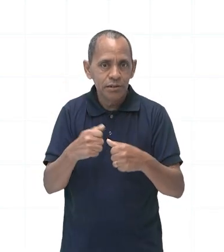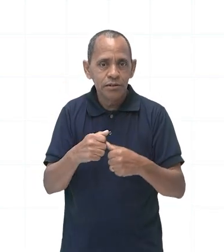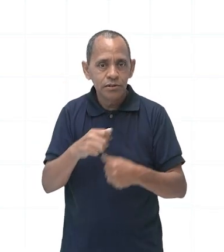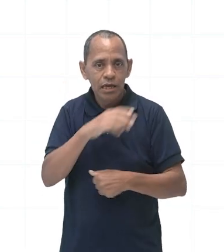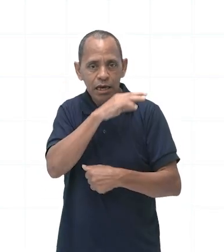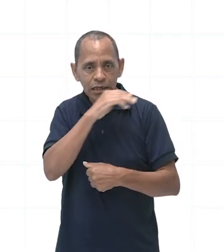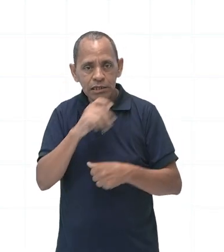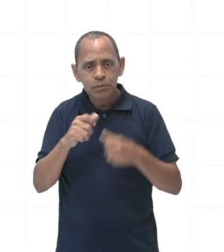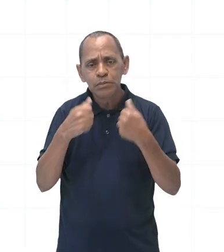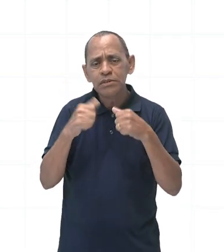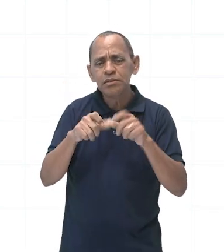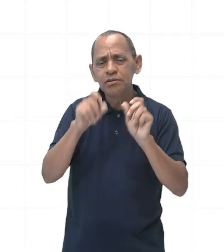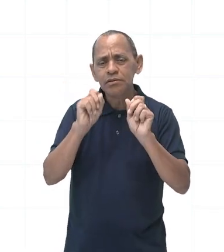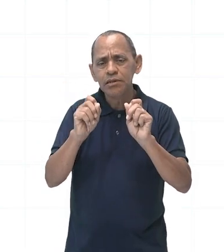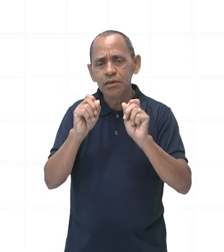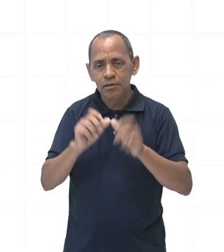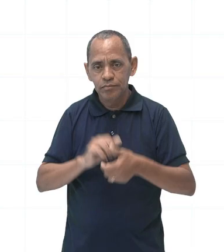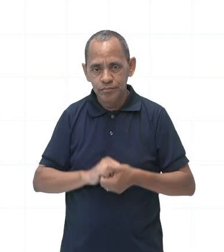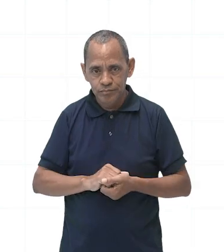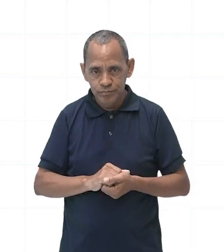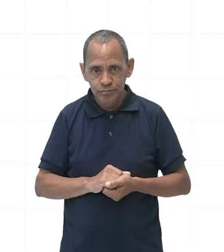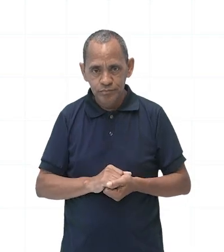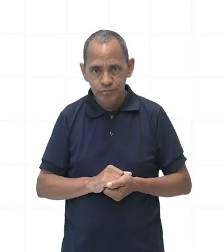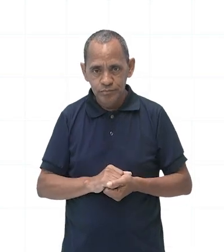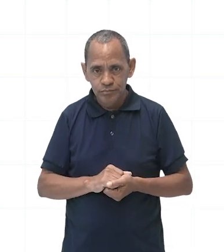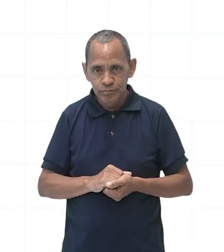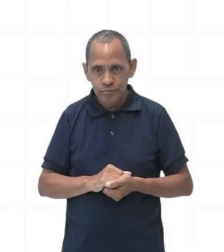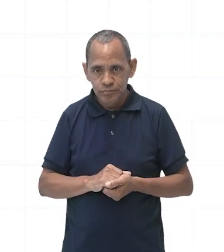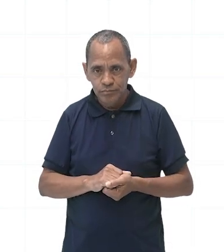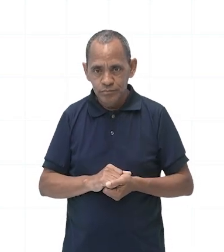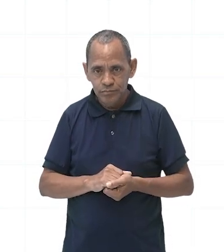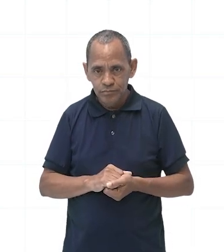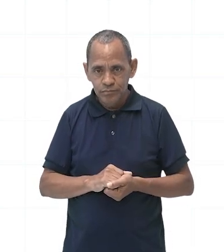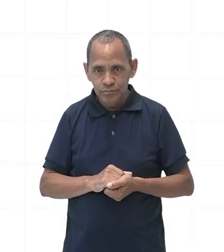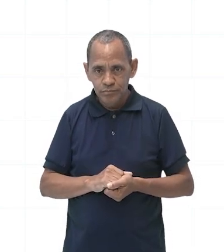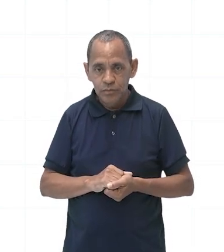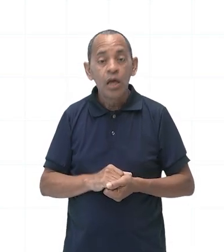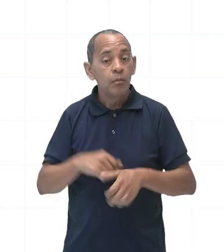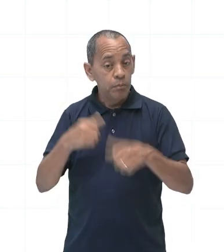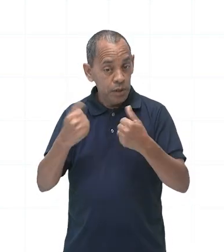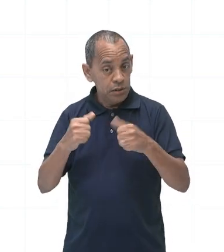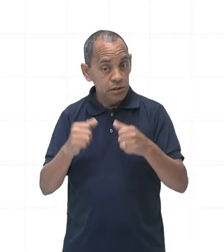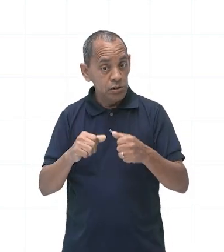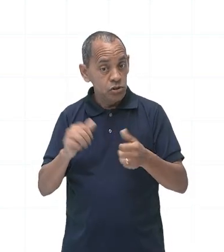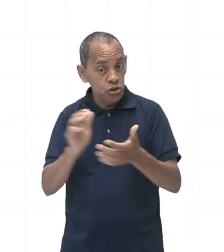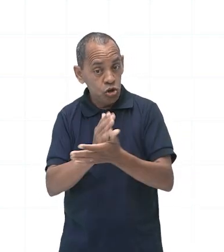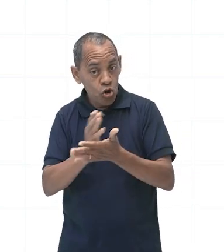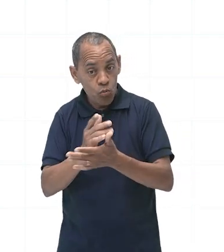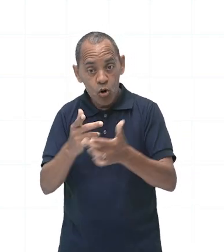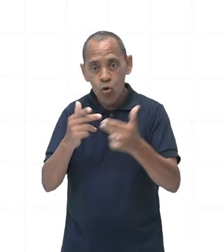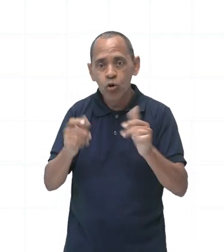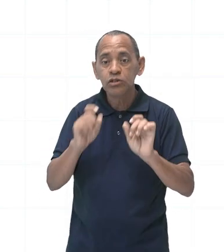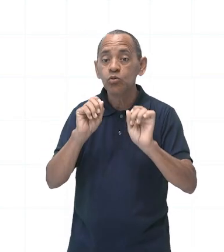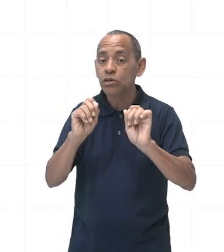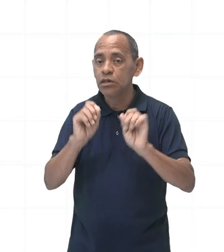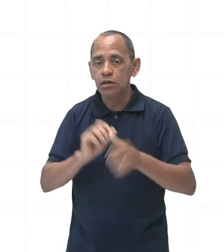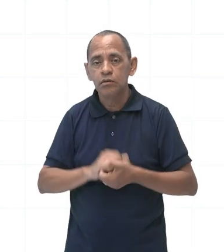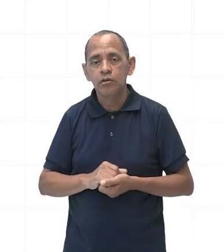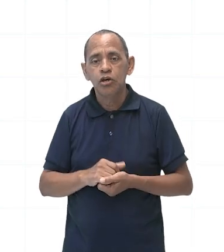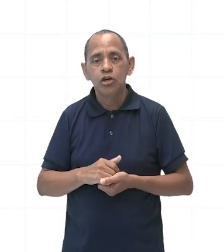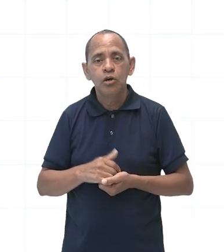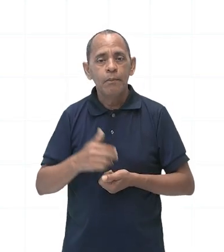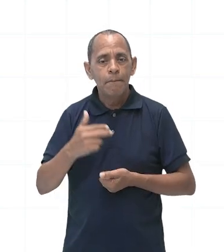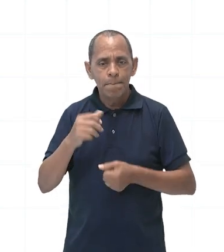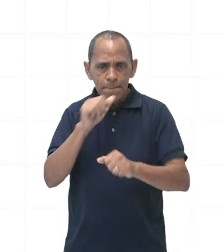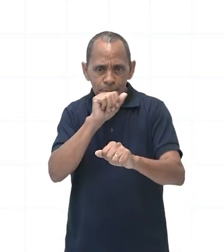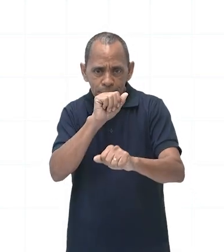digo assim, necessitam, se as crianças e adolescentes necessitam, elas necessitam de alguma coisa, correto? Eu não posso